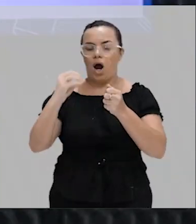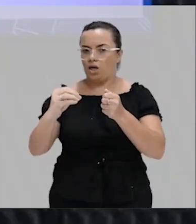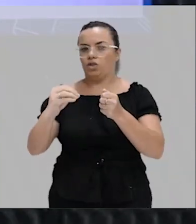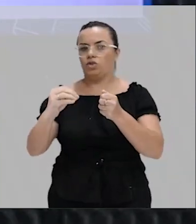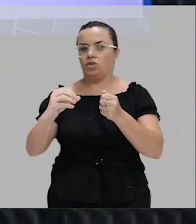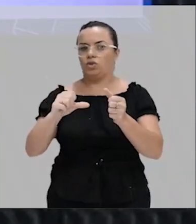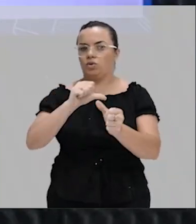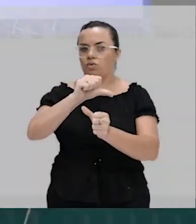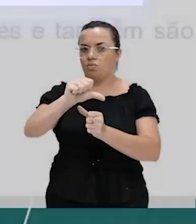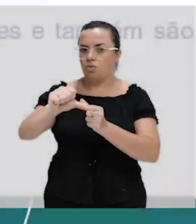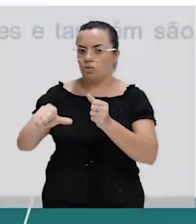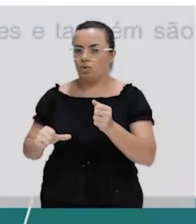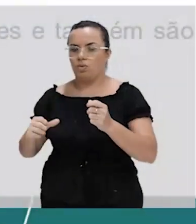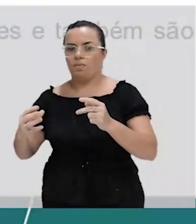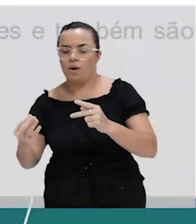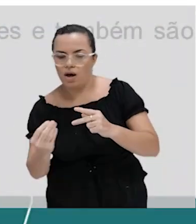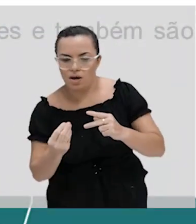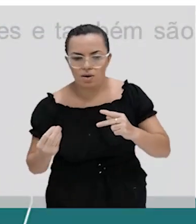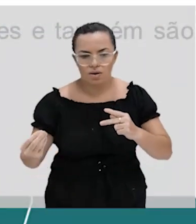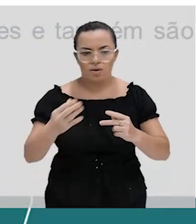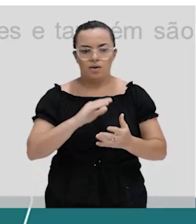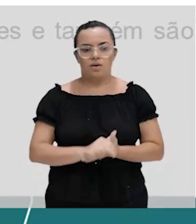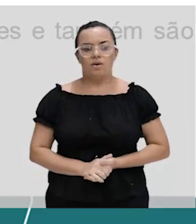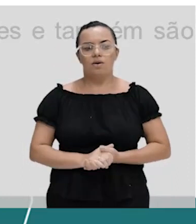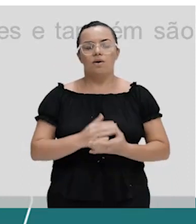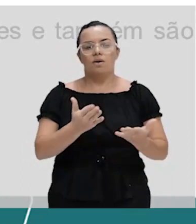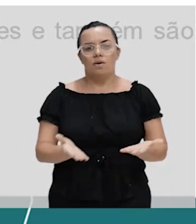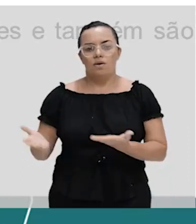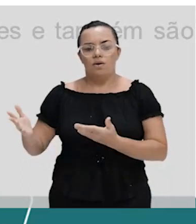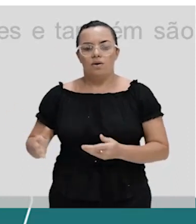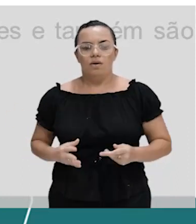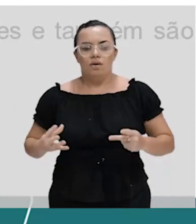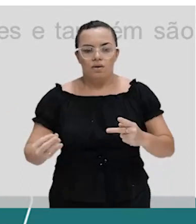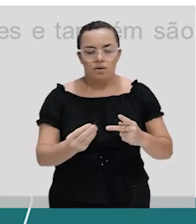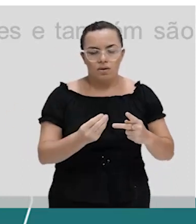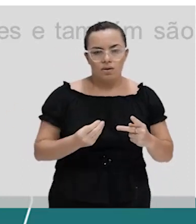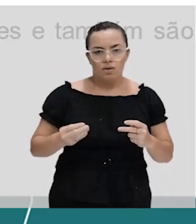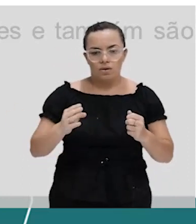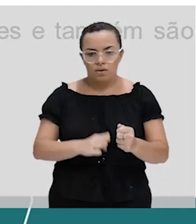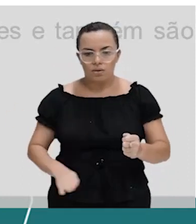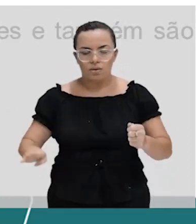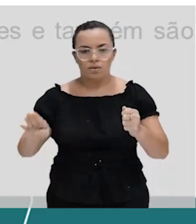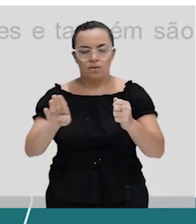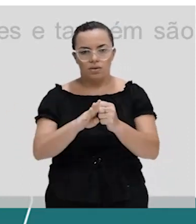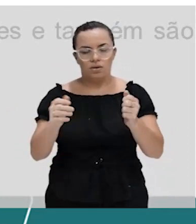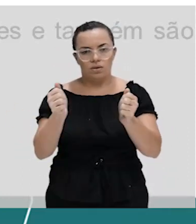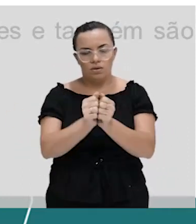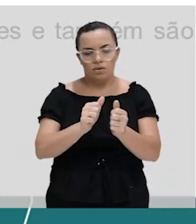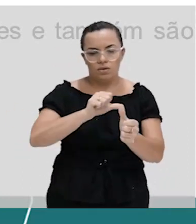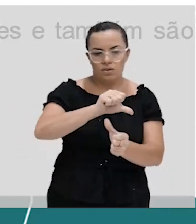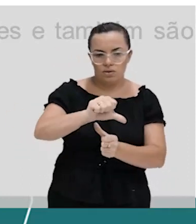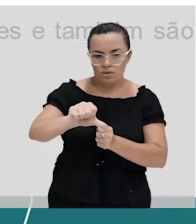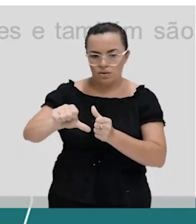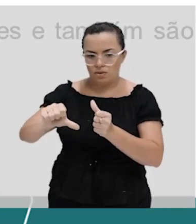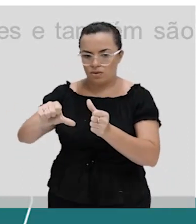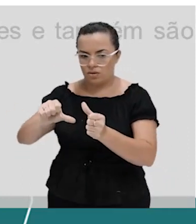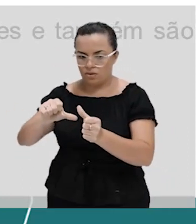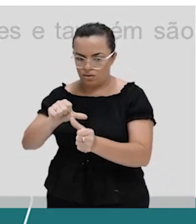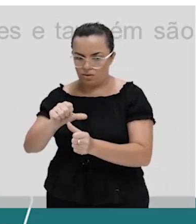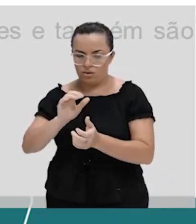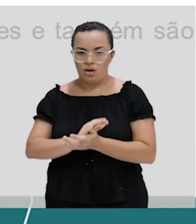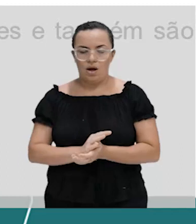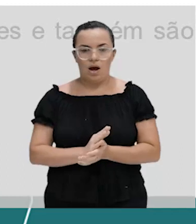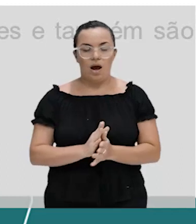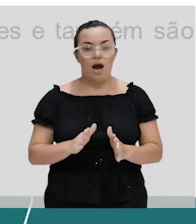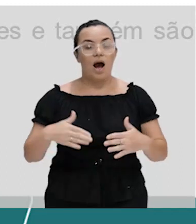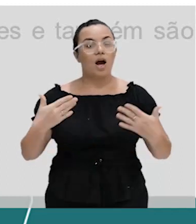plural. Plural dos substantivos compostos, continuação. No caso de substantivo mais